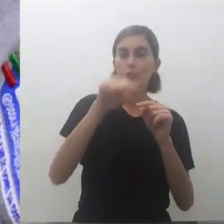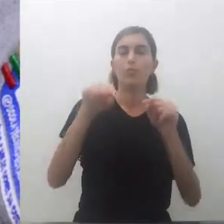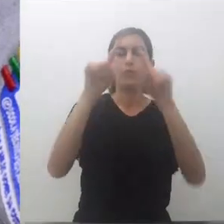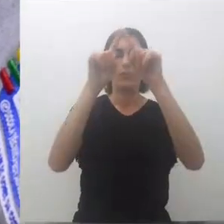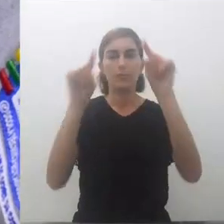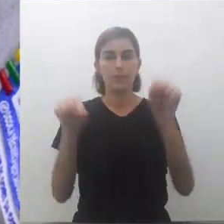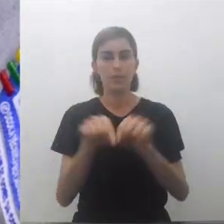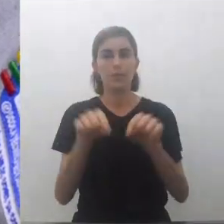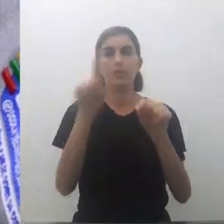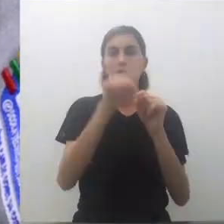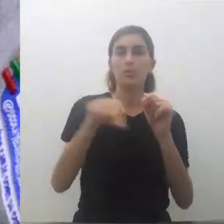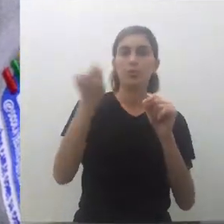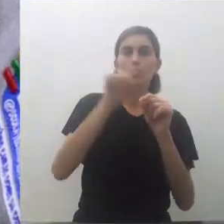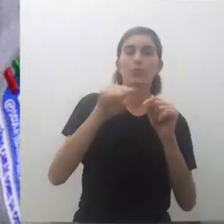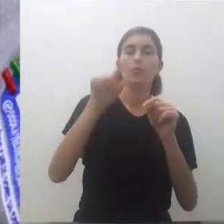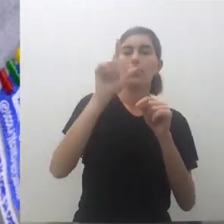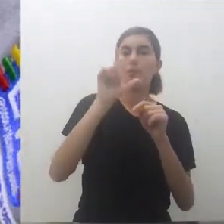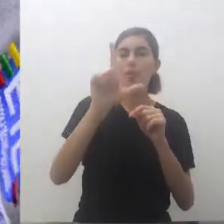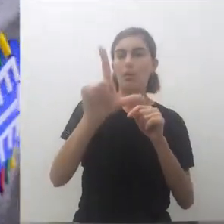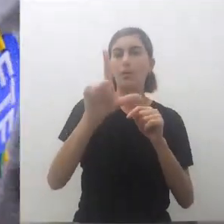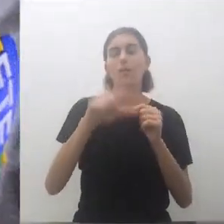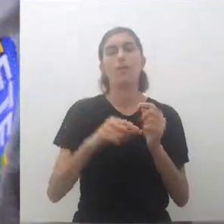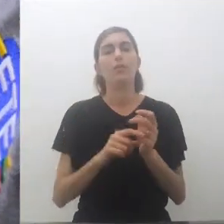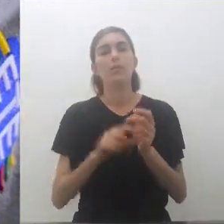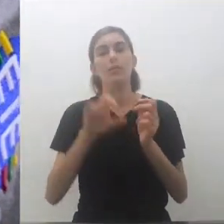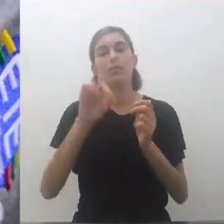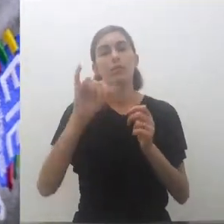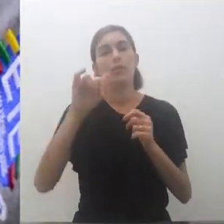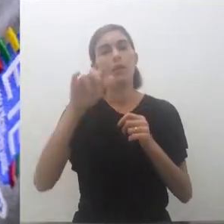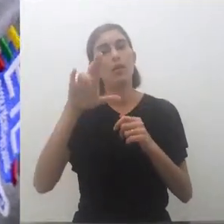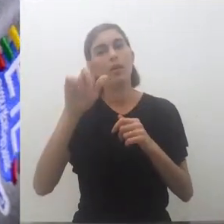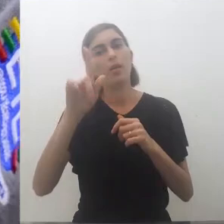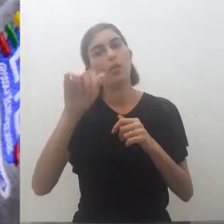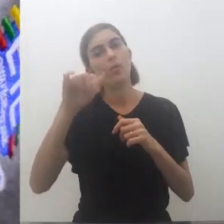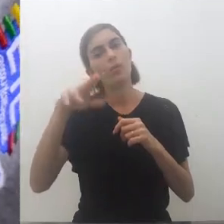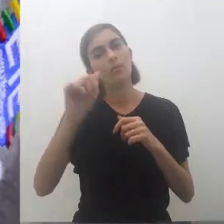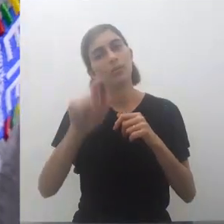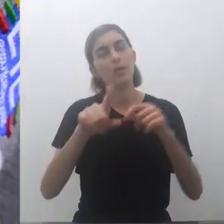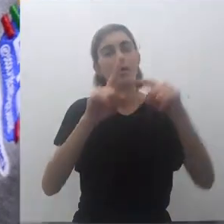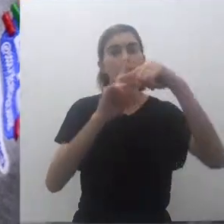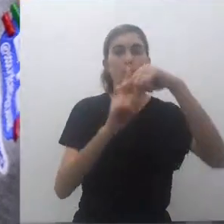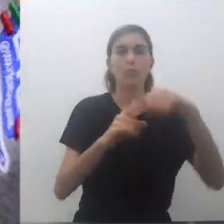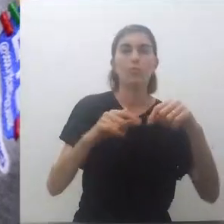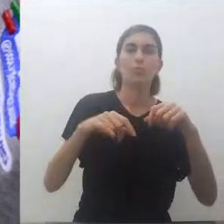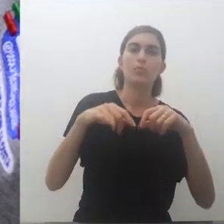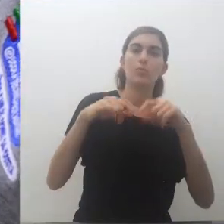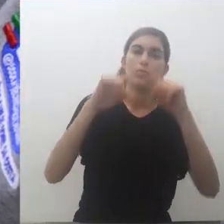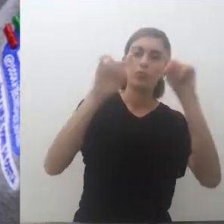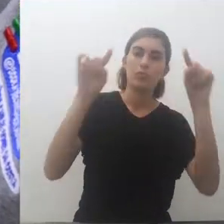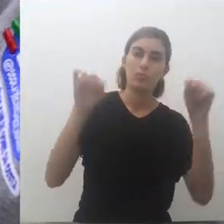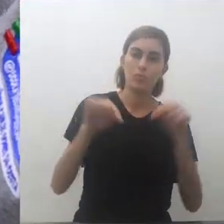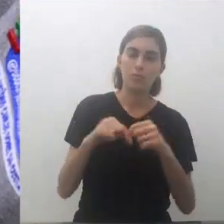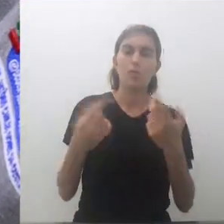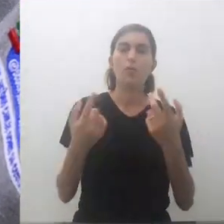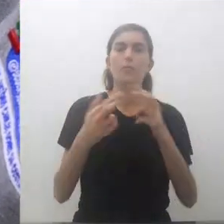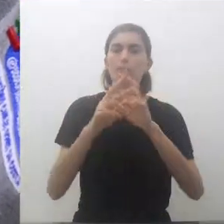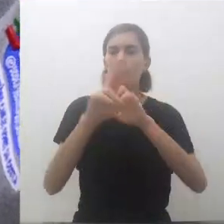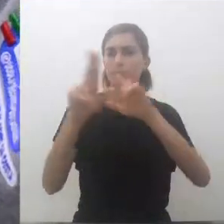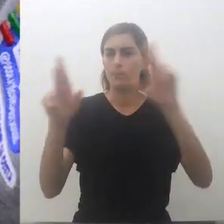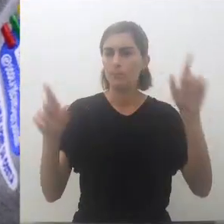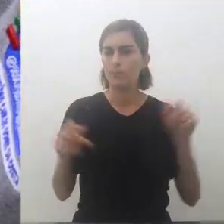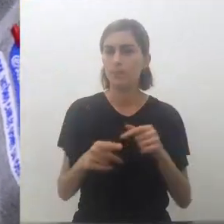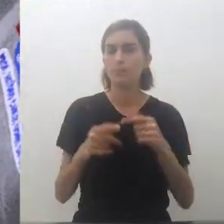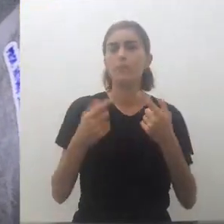L, radial, diagonal, cruz, né? Em massa focal seria uma concentração maior de